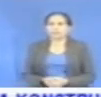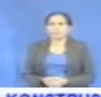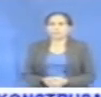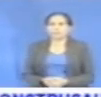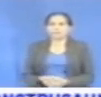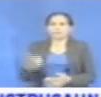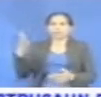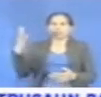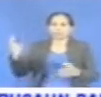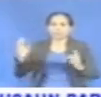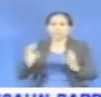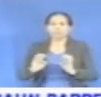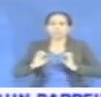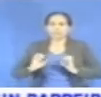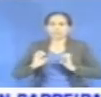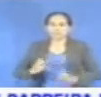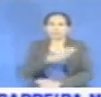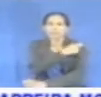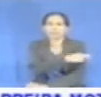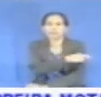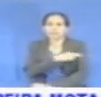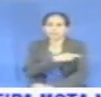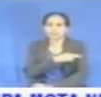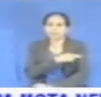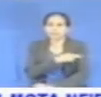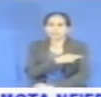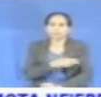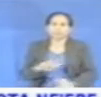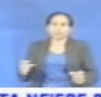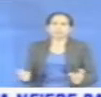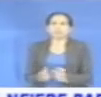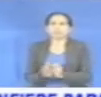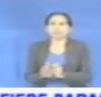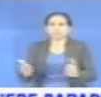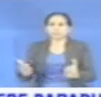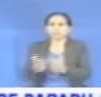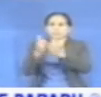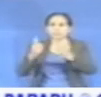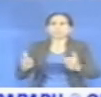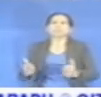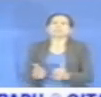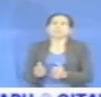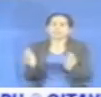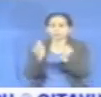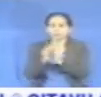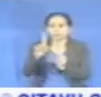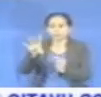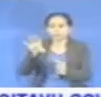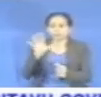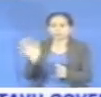Departamento Sala Emergência Hospital Nacional resiste o caso acidente de tráfico, Hamutuk Atu Sida Lima Nulu